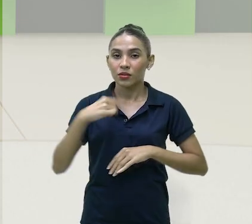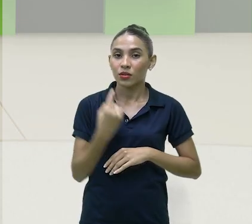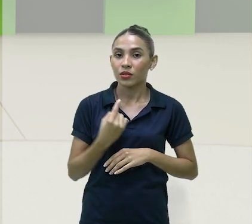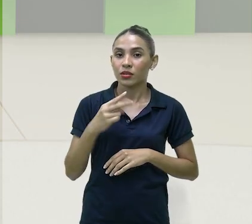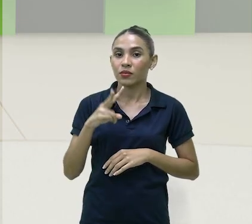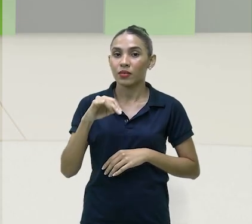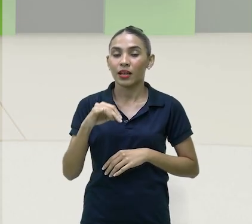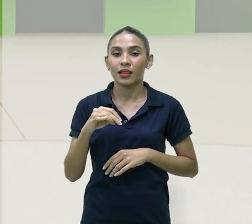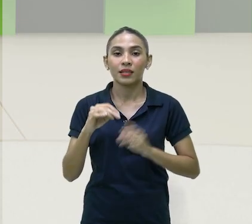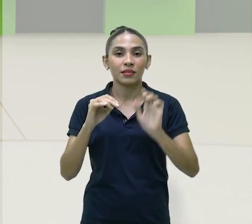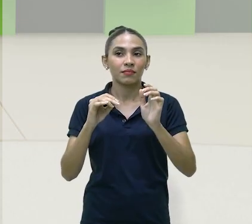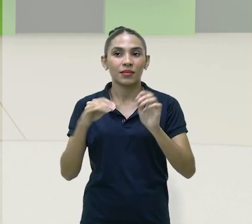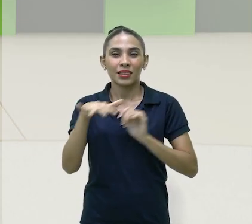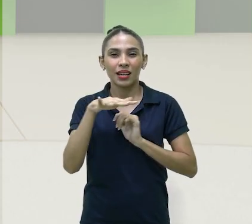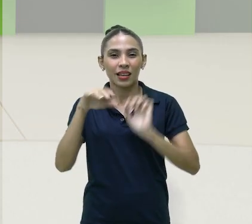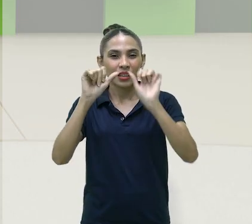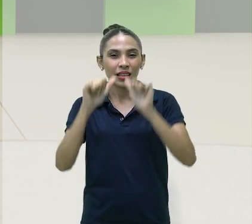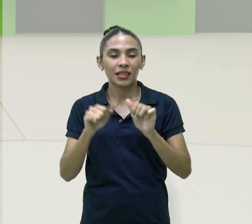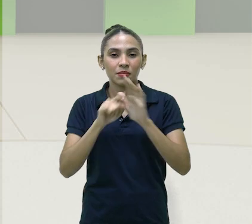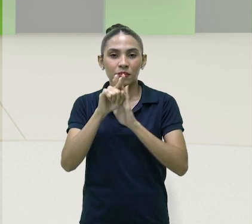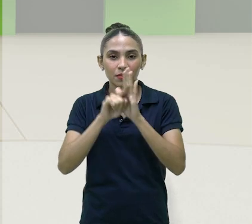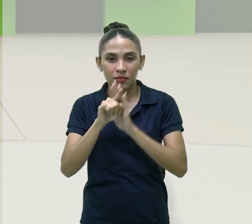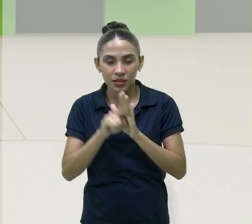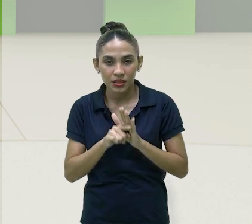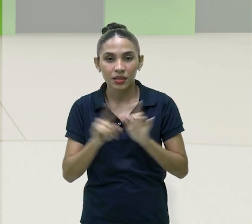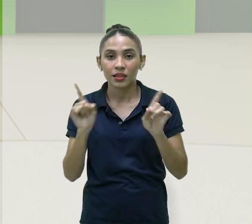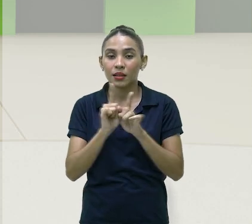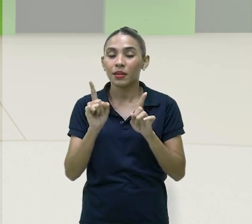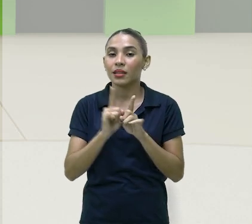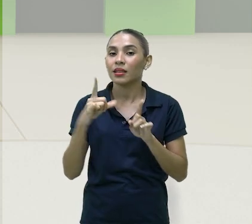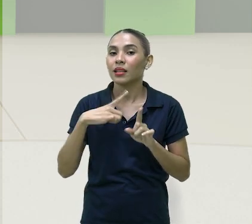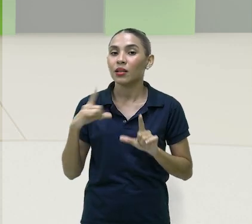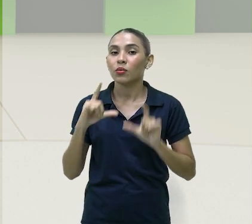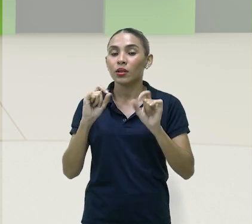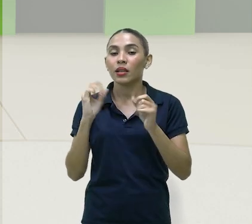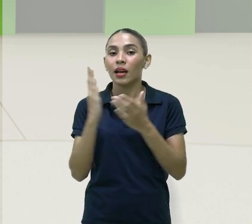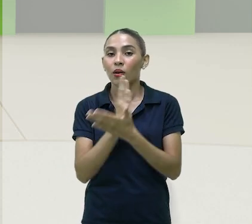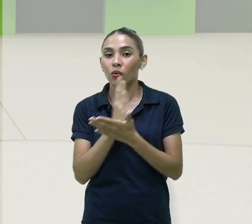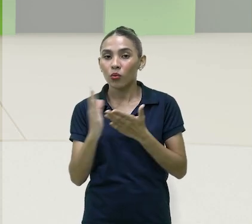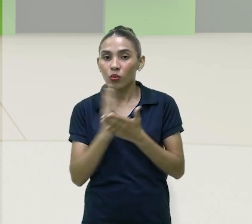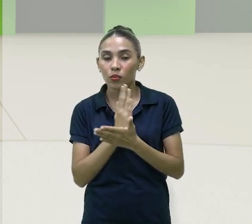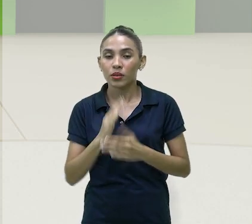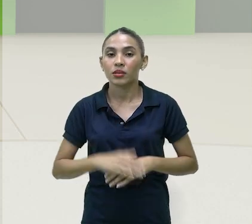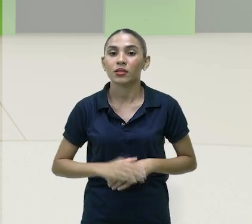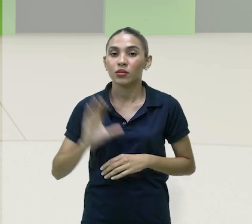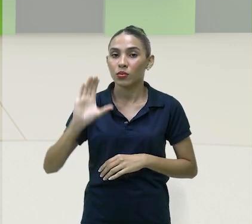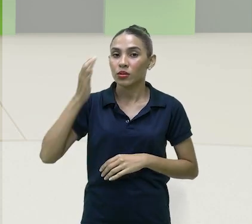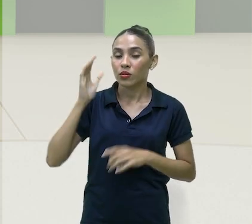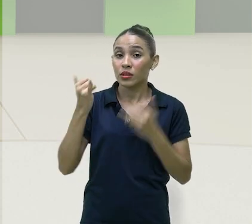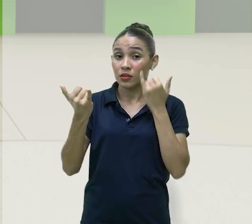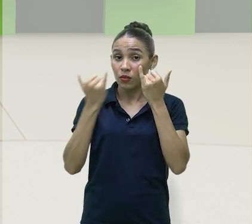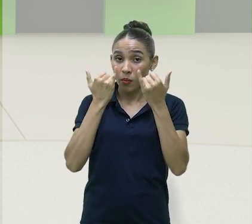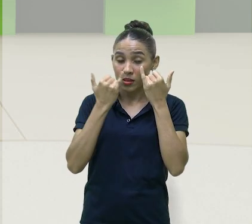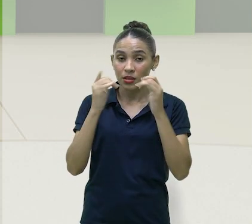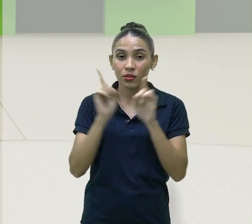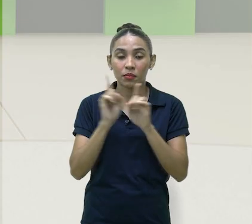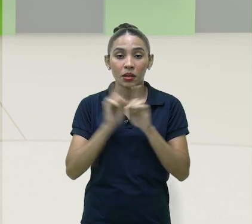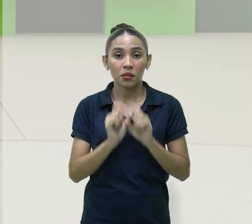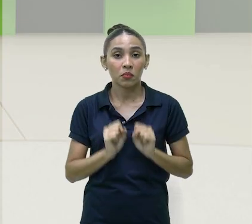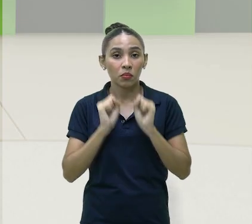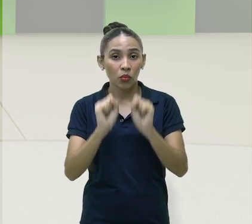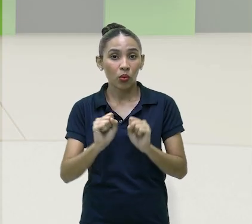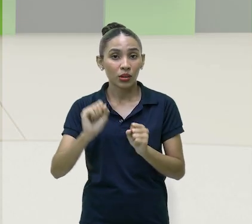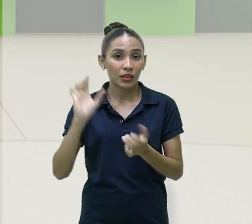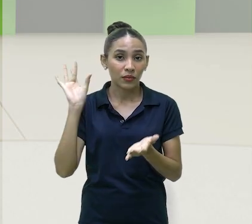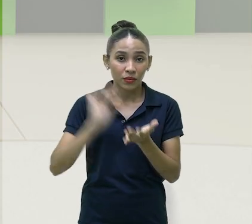vai para a internet fazer pesquisa, nós temos aí algumas situações, algumas informações que podem não